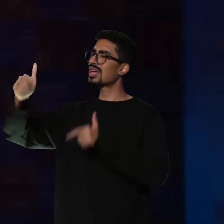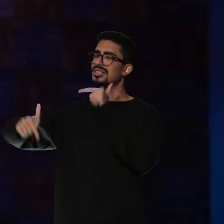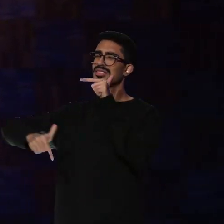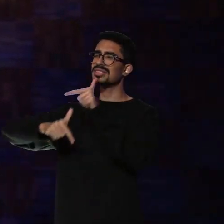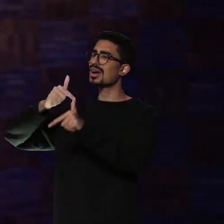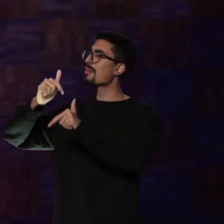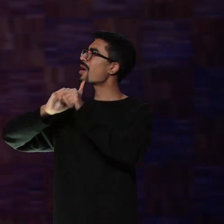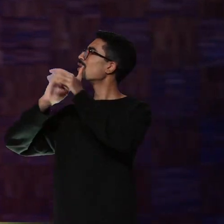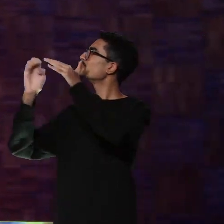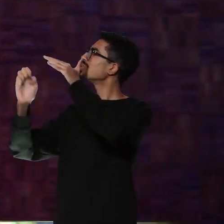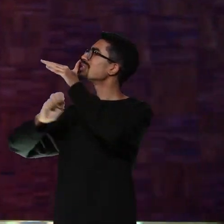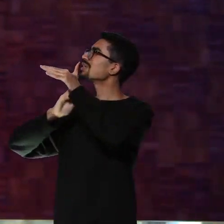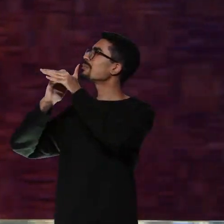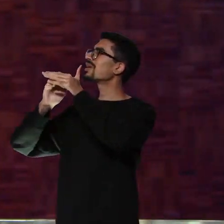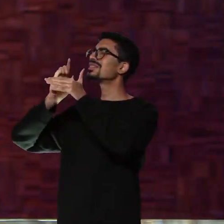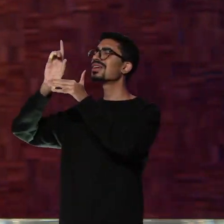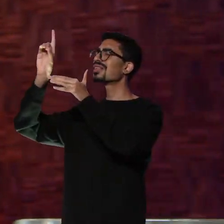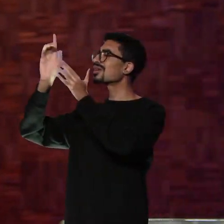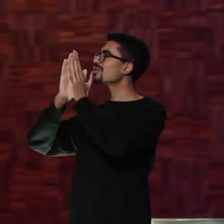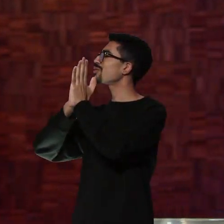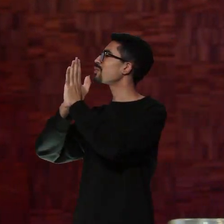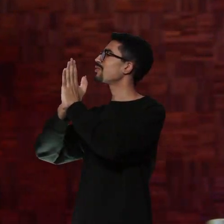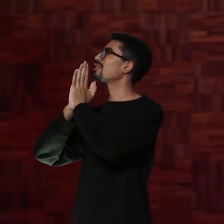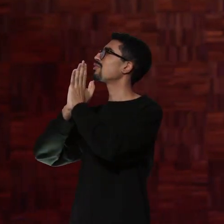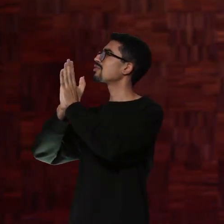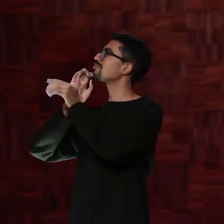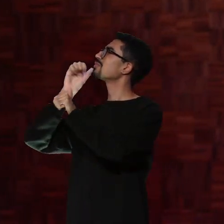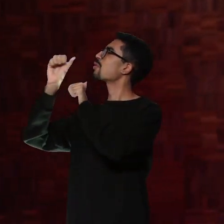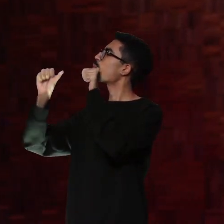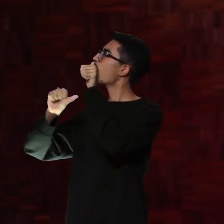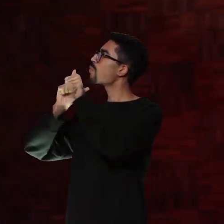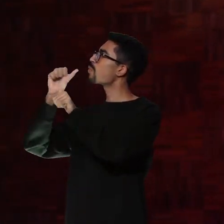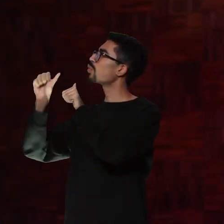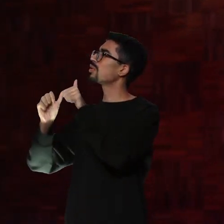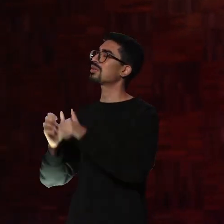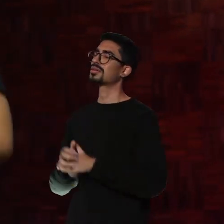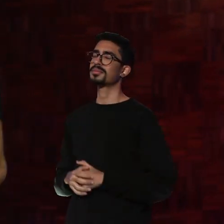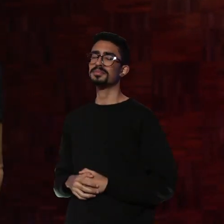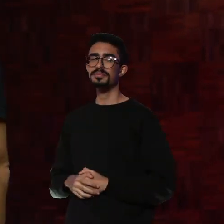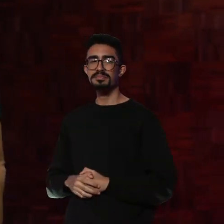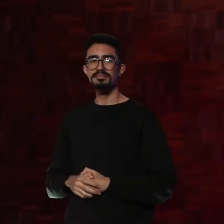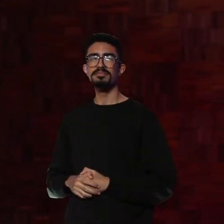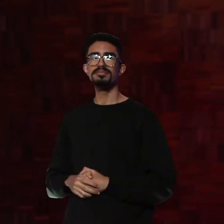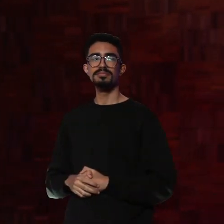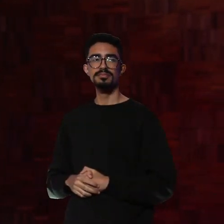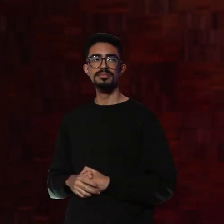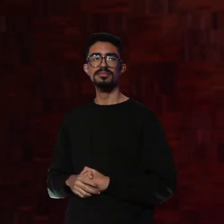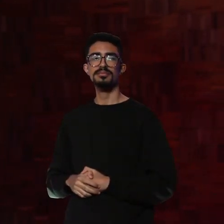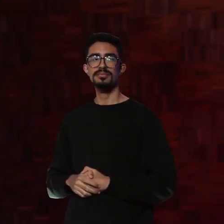trabalhos, vizinhanças vão mudar em nome de Jesus. Quando a gente se colocar na brecha,